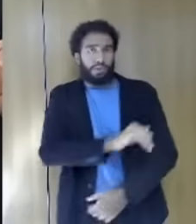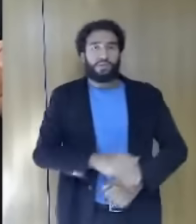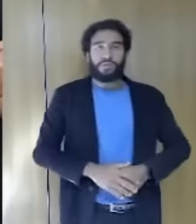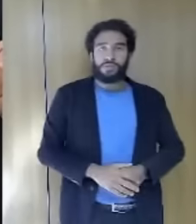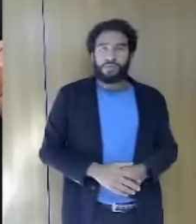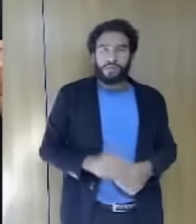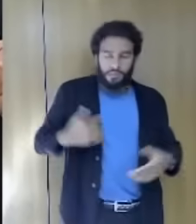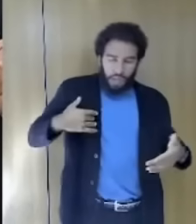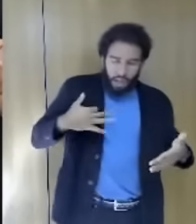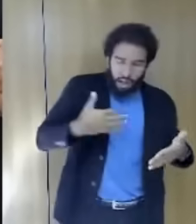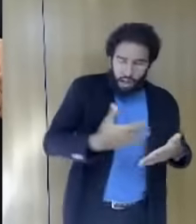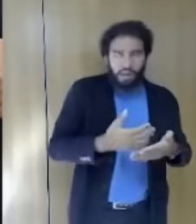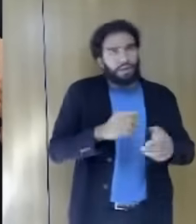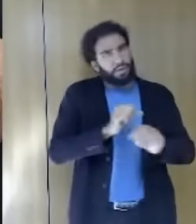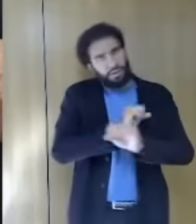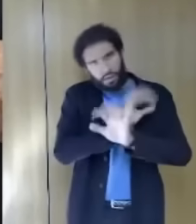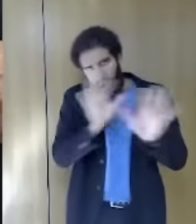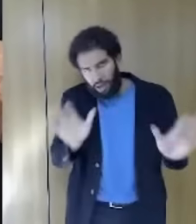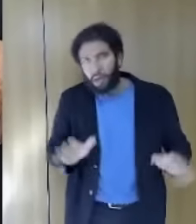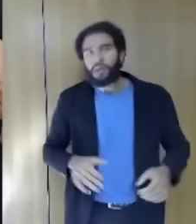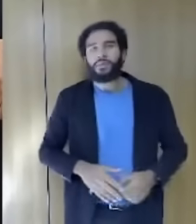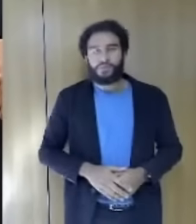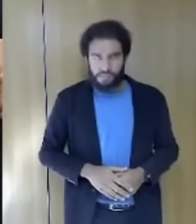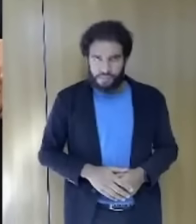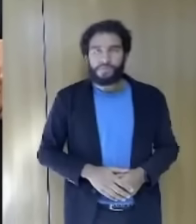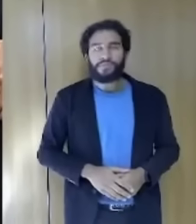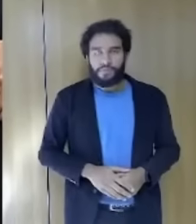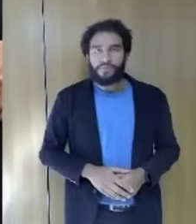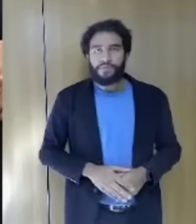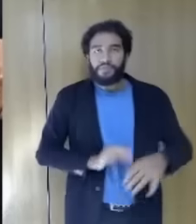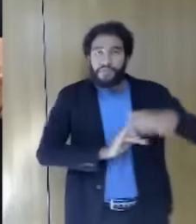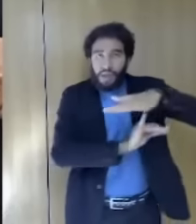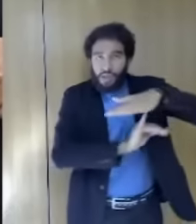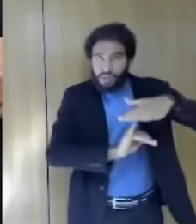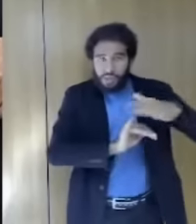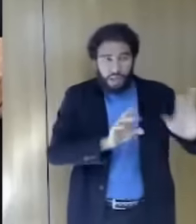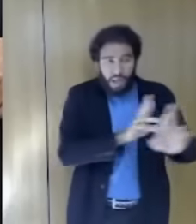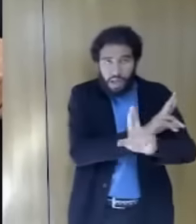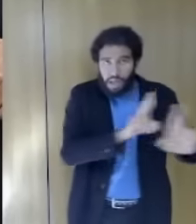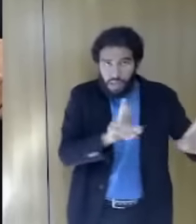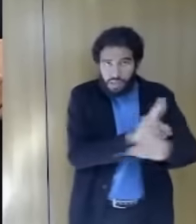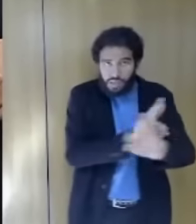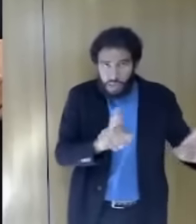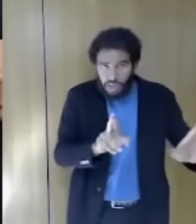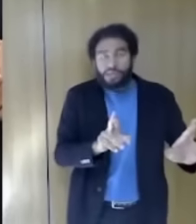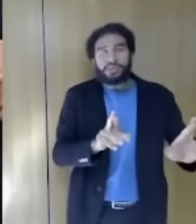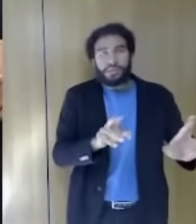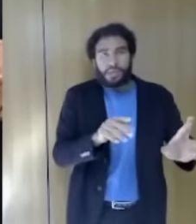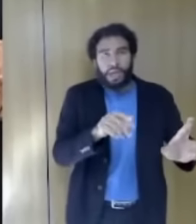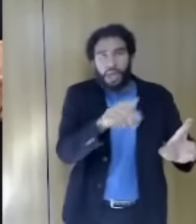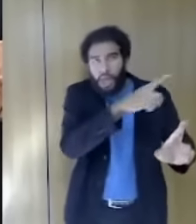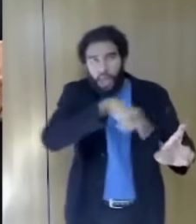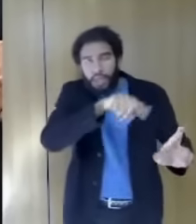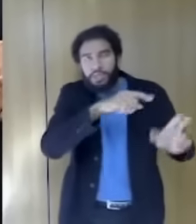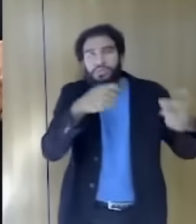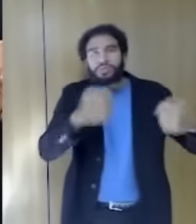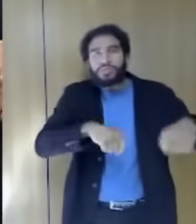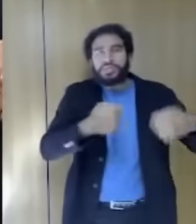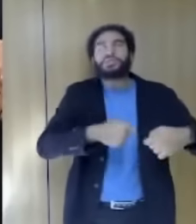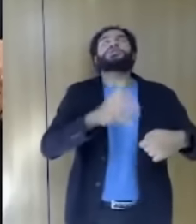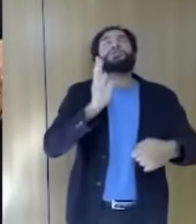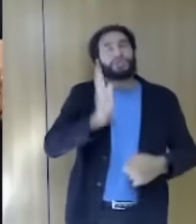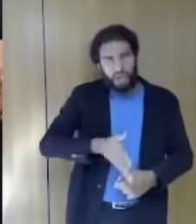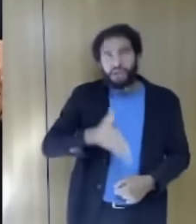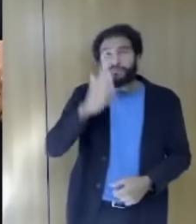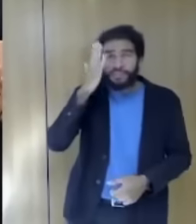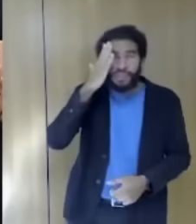daí, claro, as instituições envolvidas terão os elementos necessários